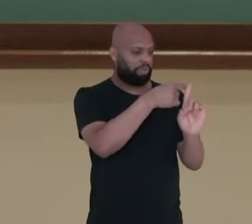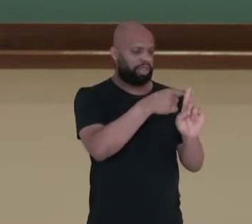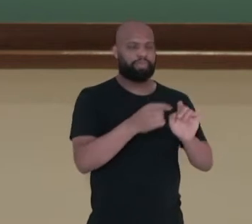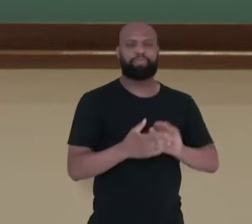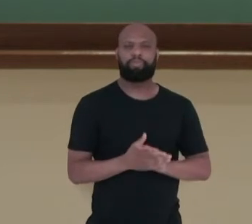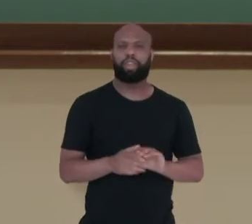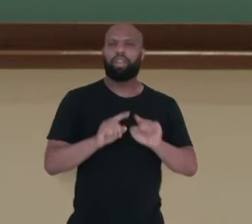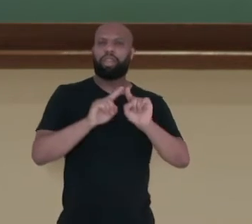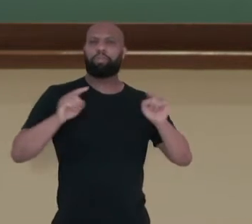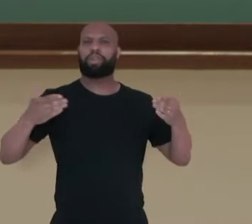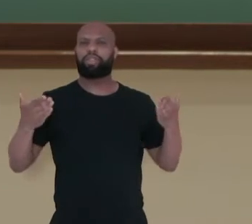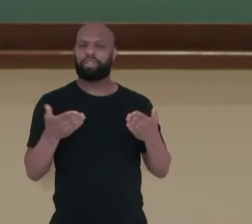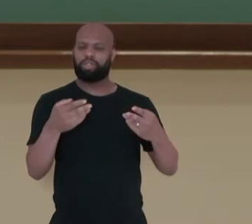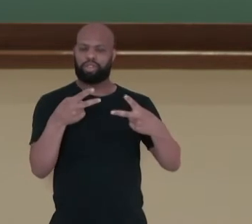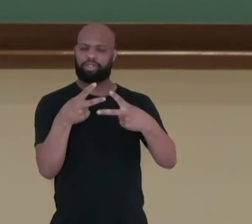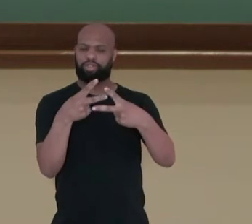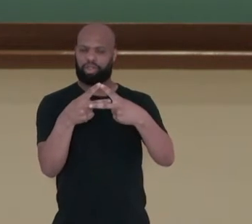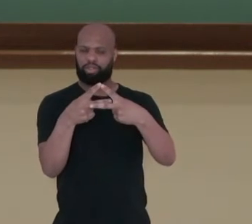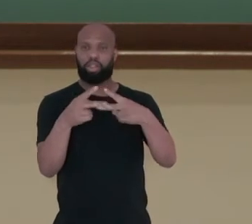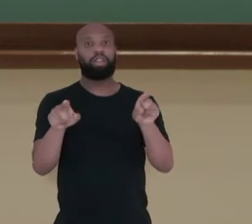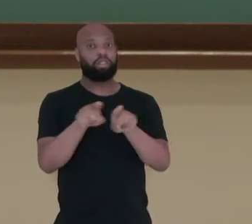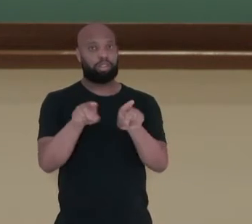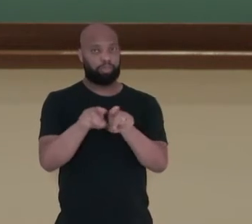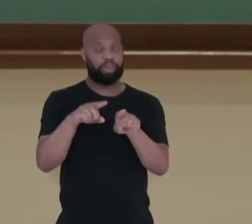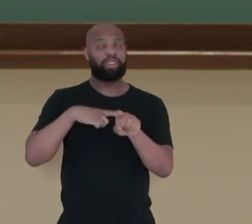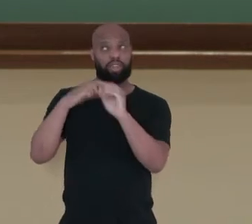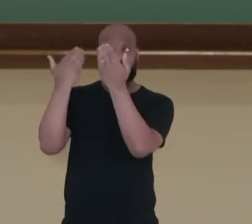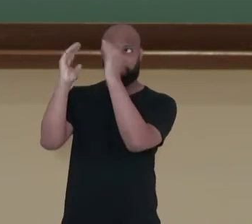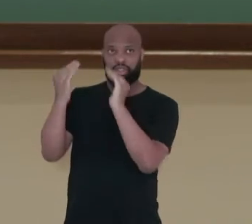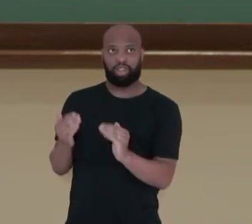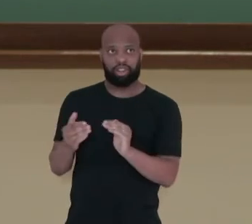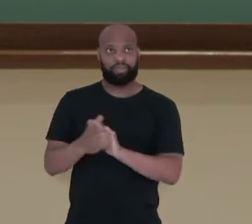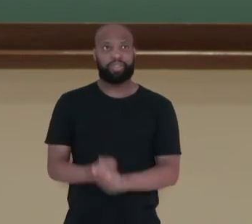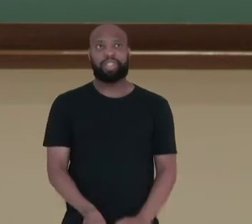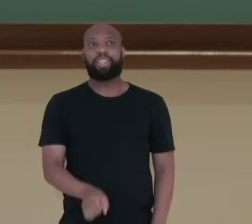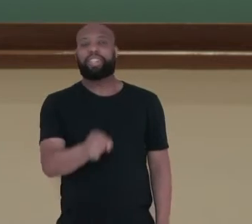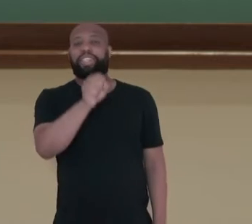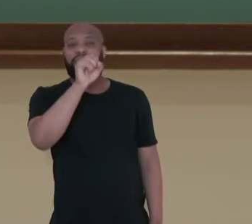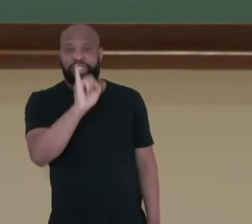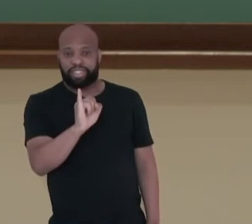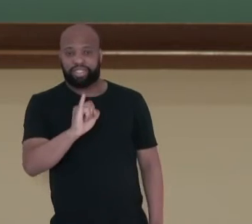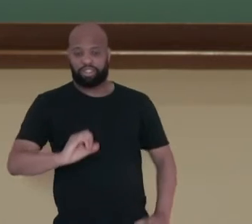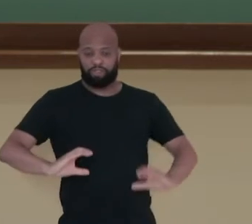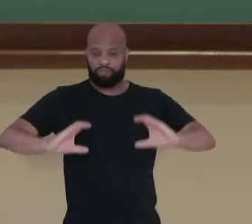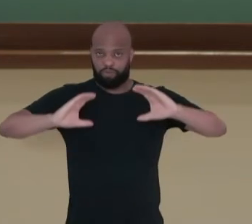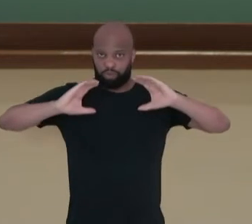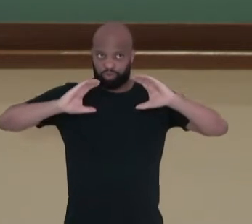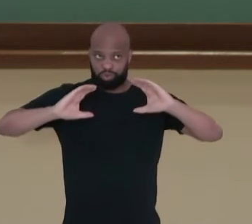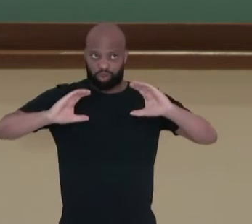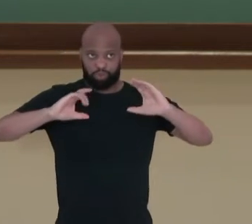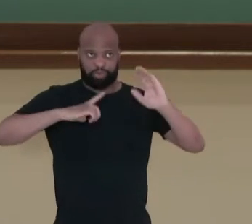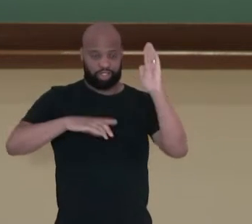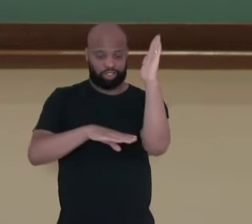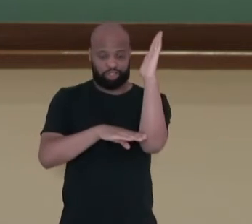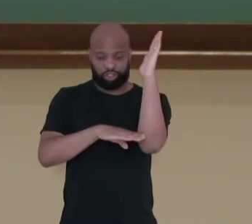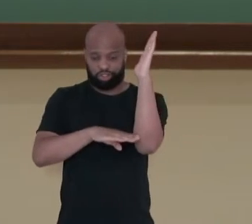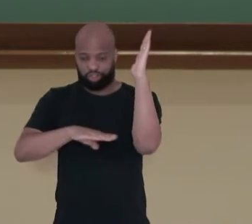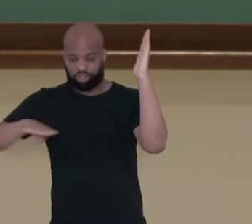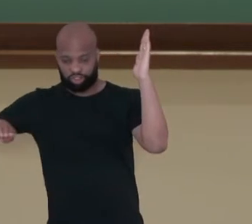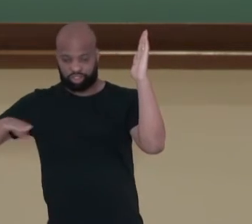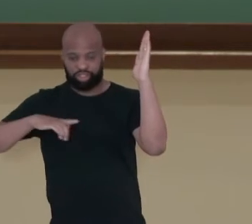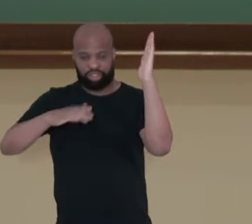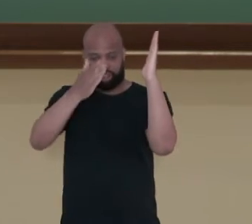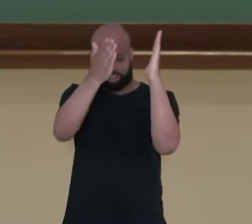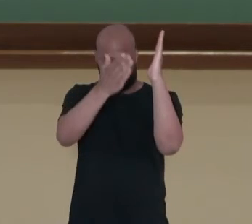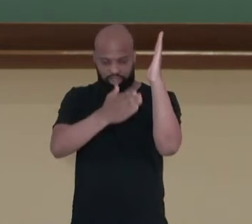o delta? O delta também tem uma análise. Se a função corta o eixo x em